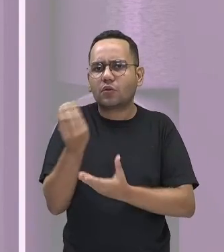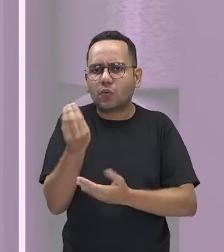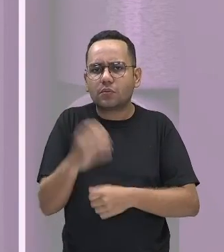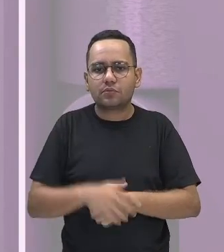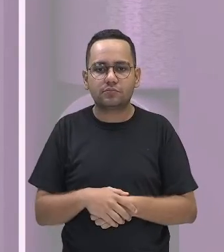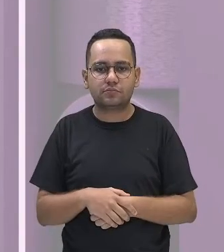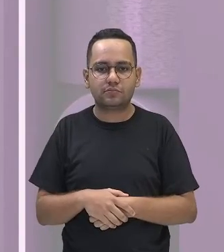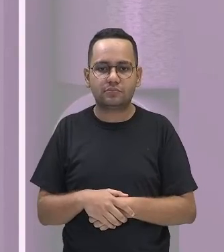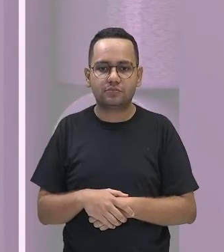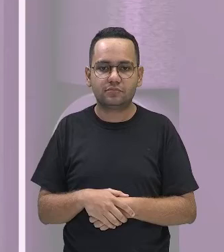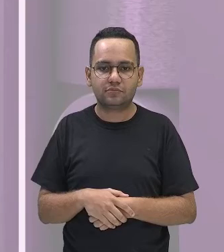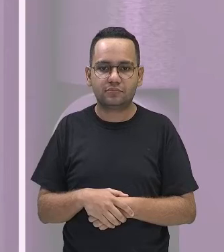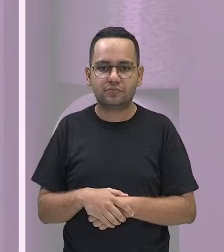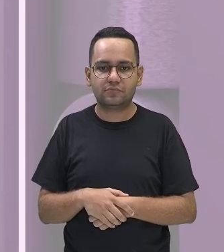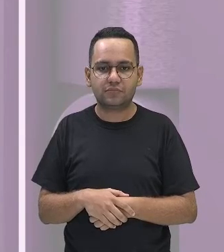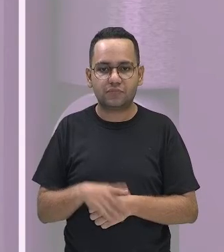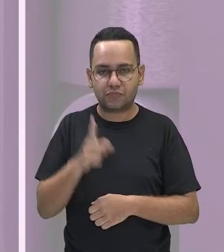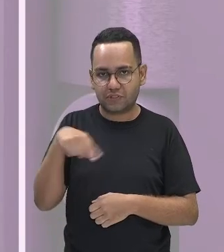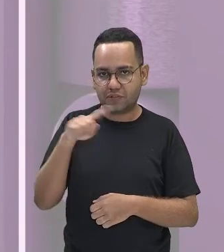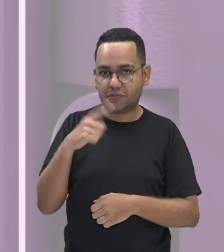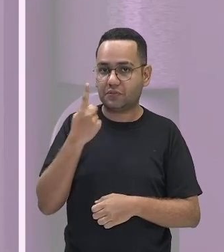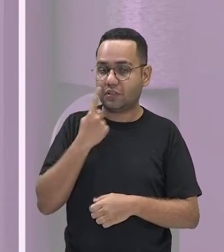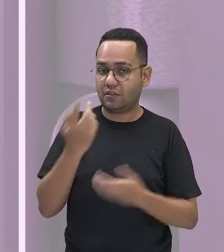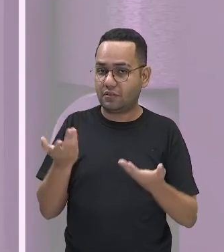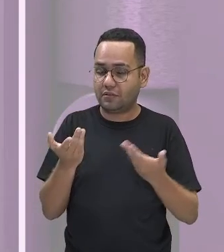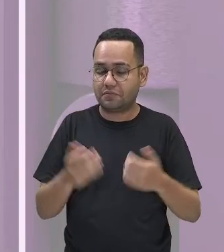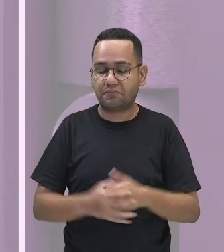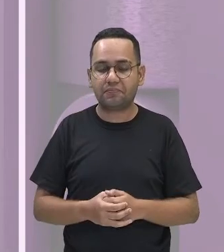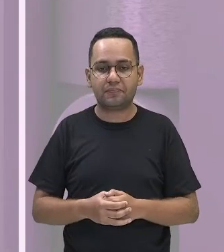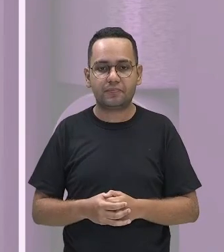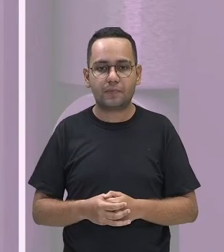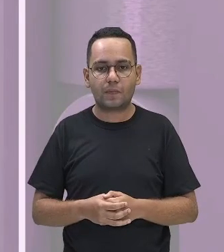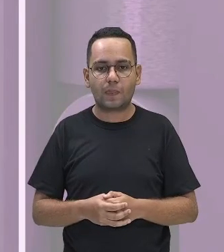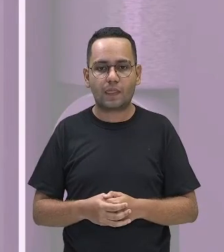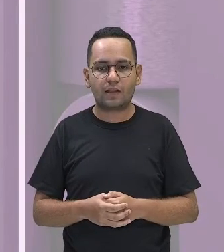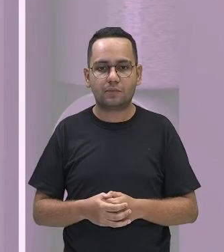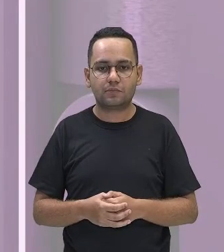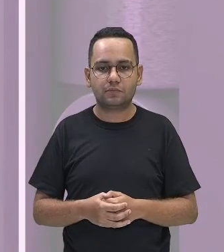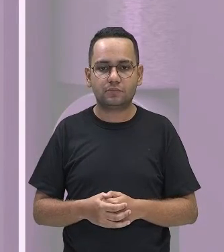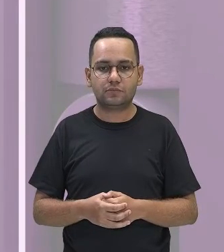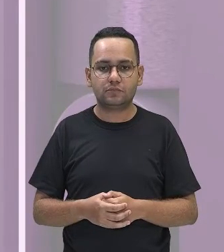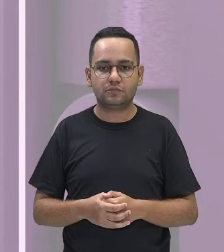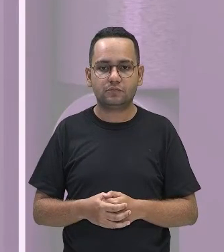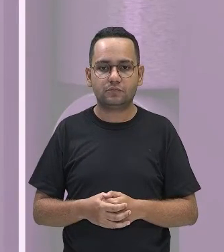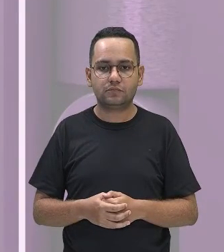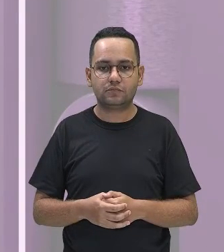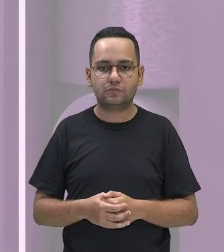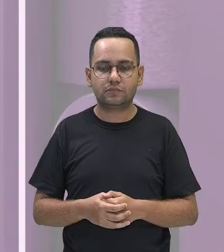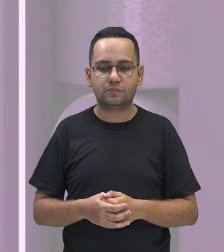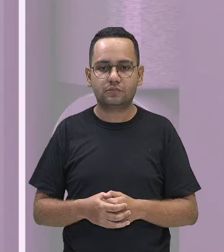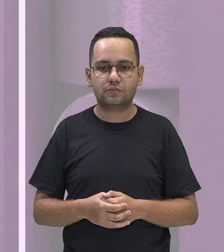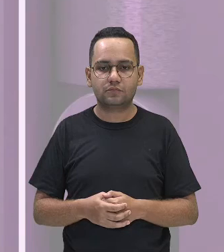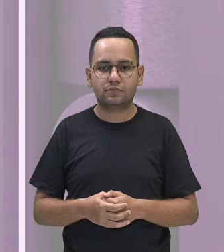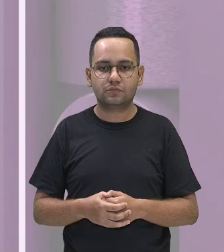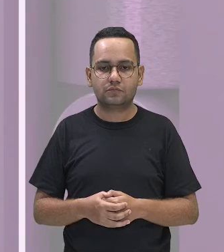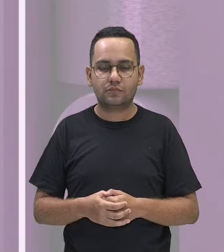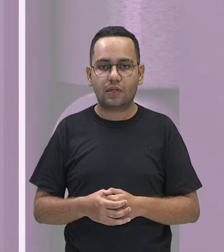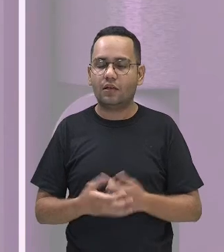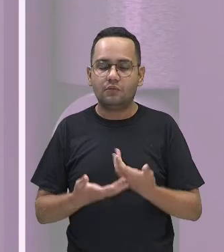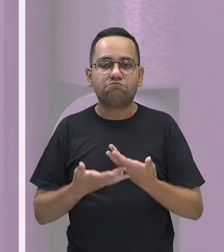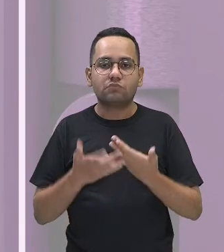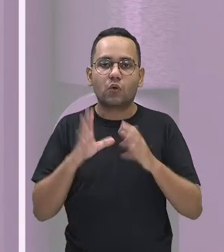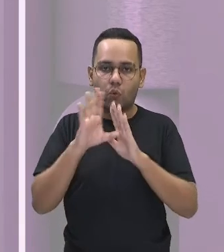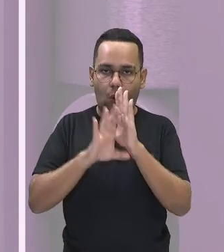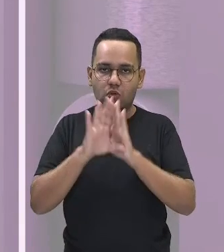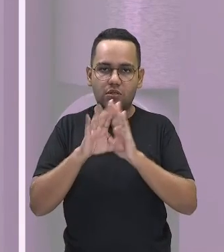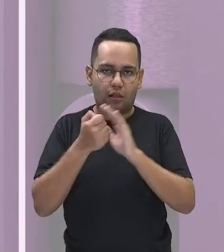isso que eu quero agora mostrar para vocês, tá? Então, nós vamos voltar à cartela que diz lá a ideia, tá, de um polígono